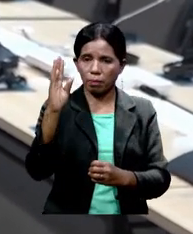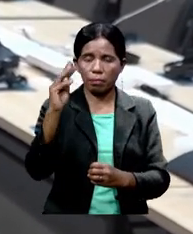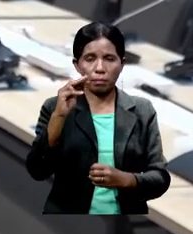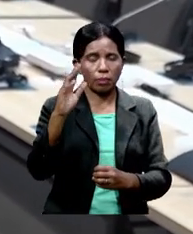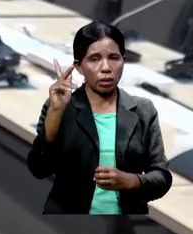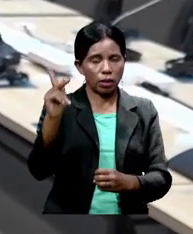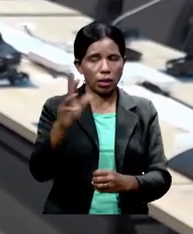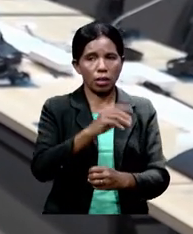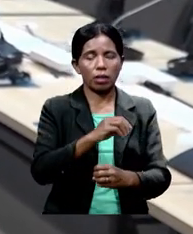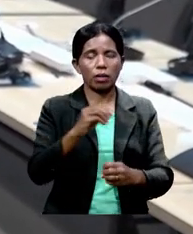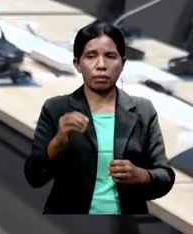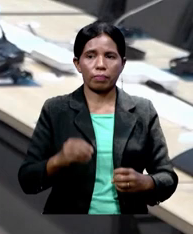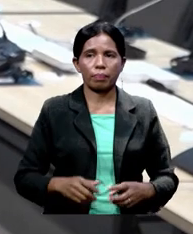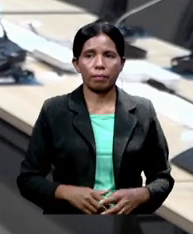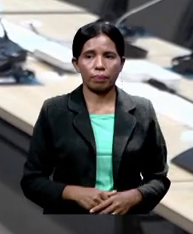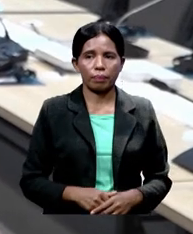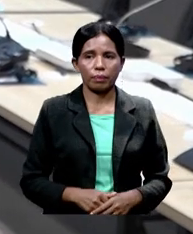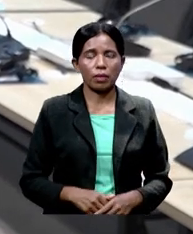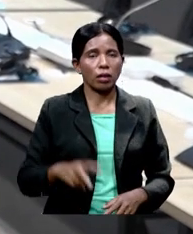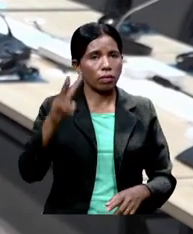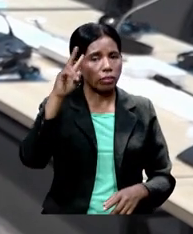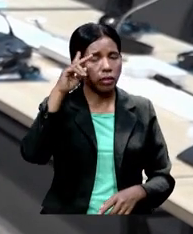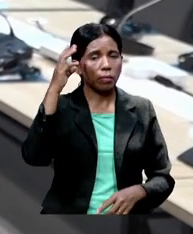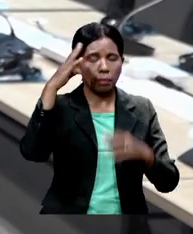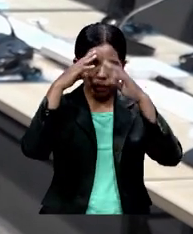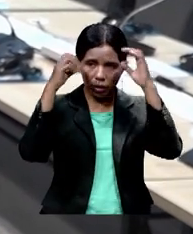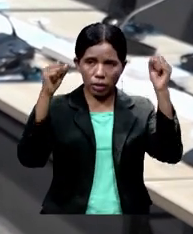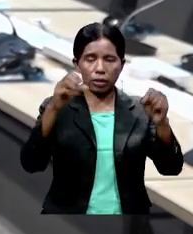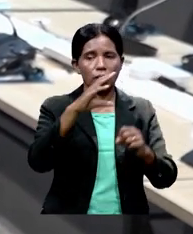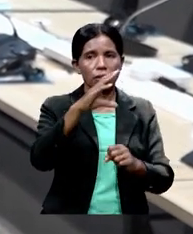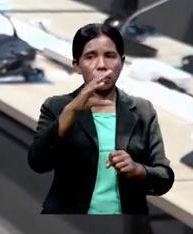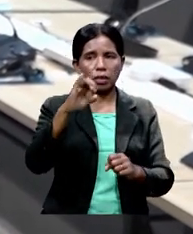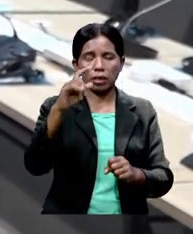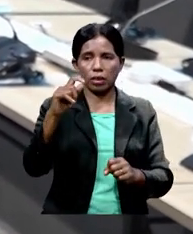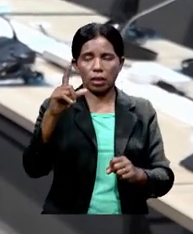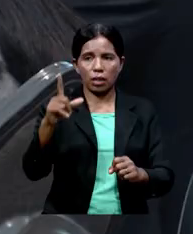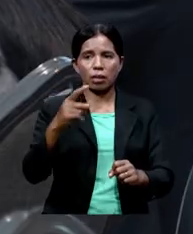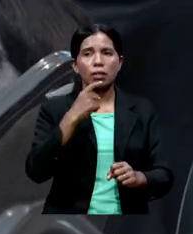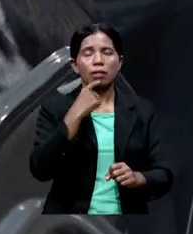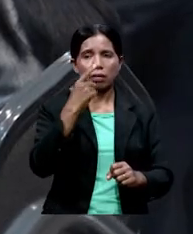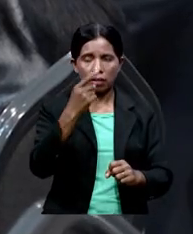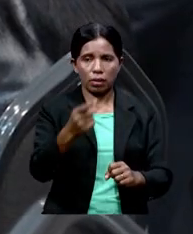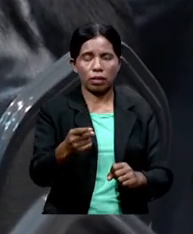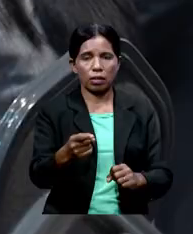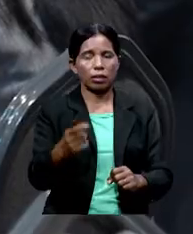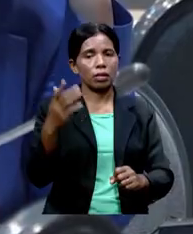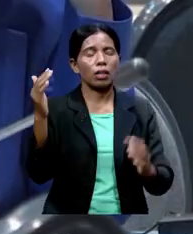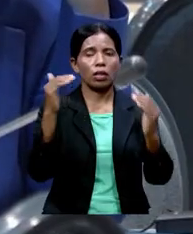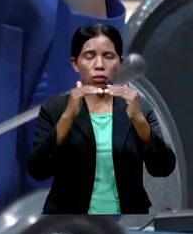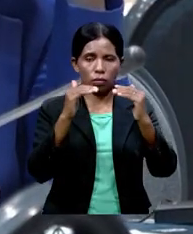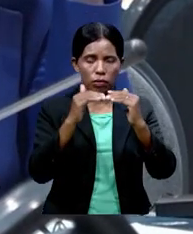comércio multilateral. Vice-presidente CCITL Gali Soares de Araújo HTT ia reunião